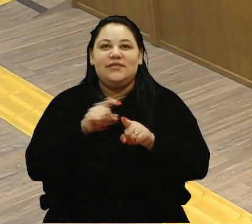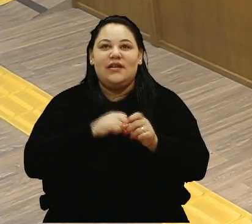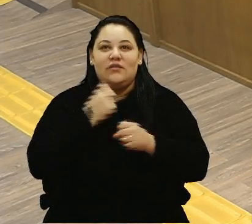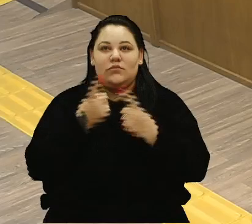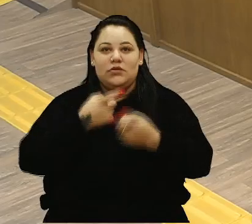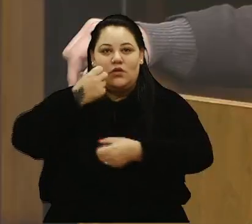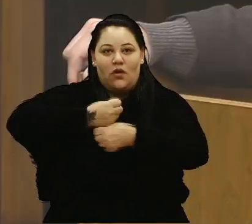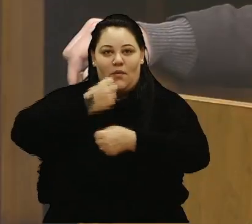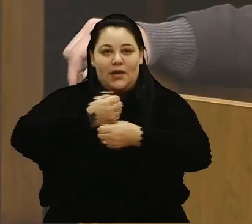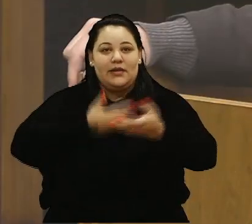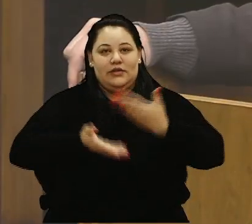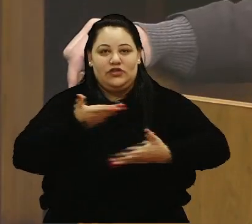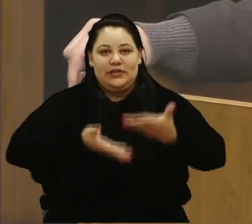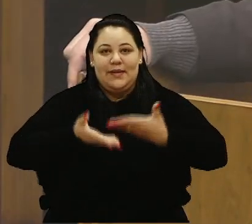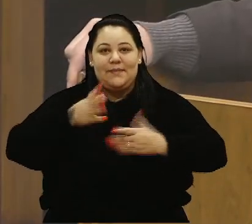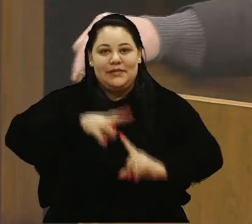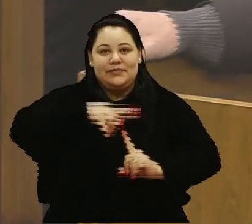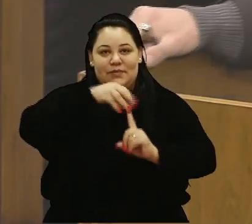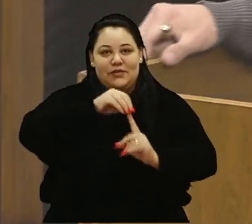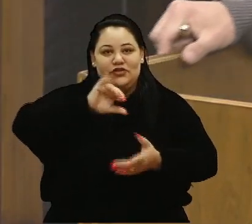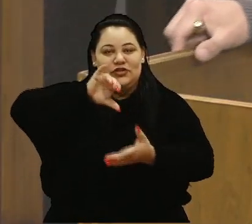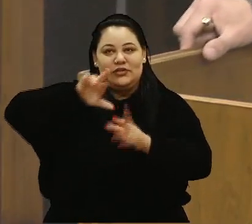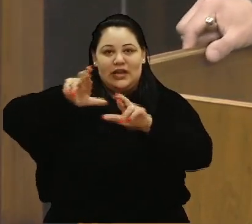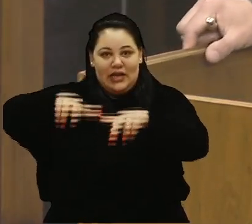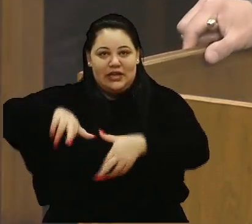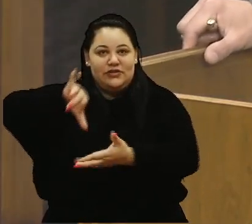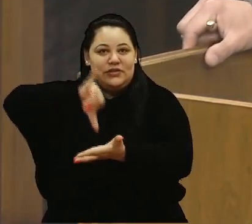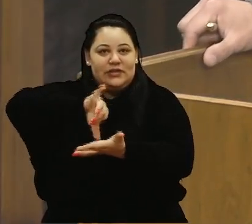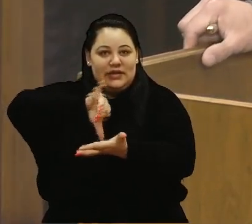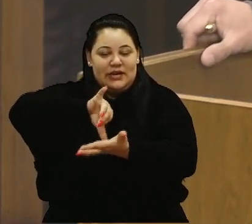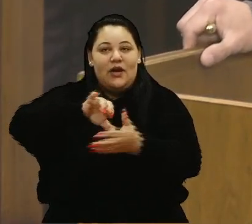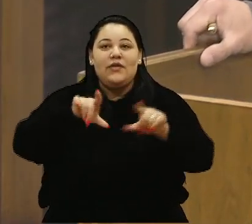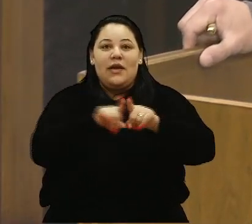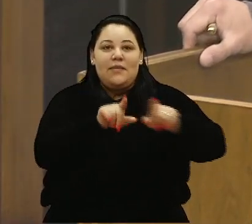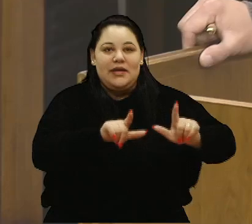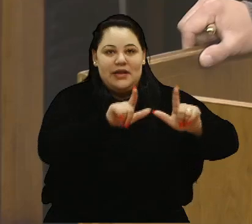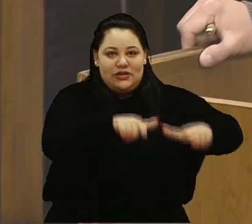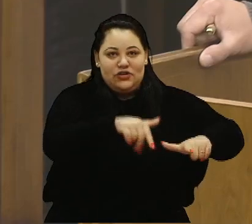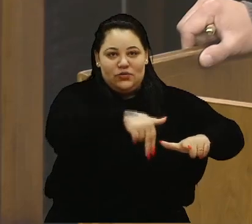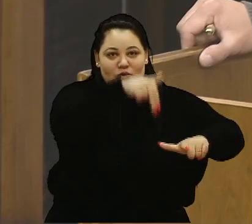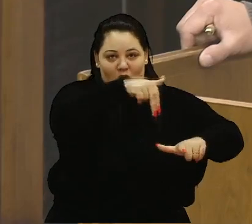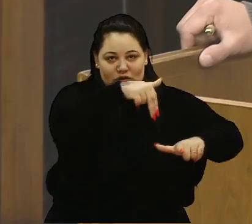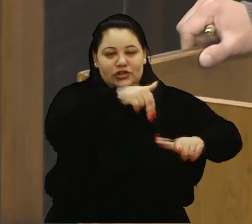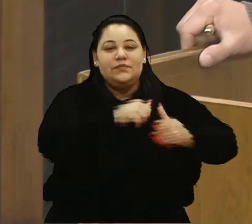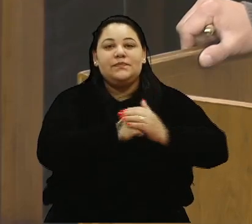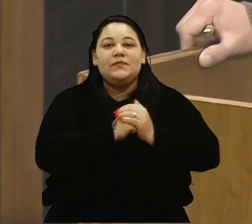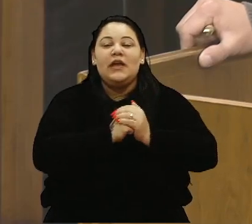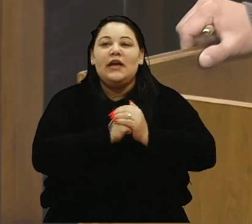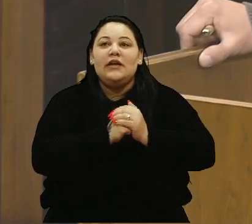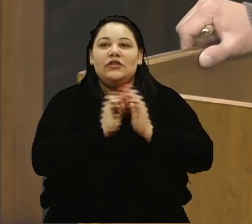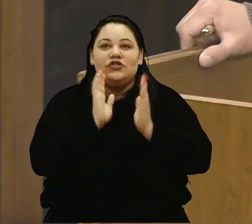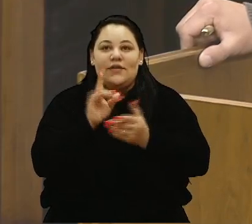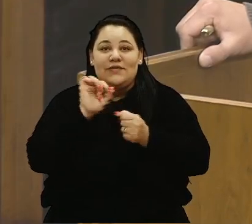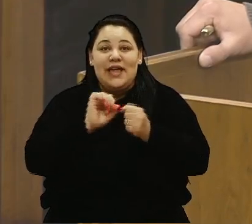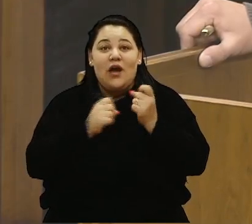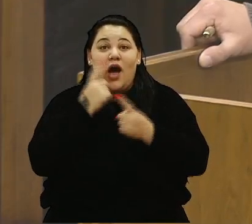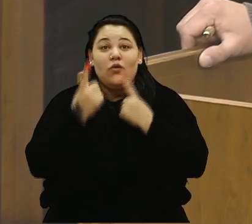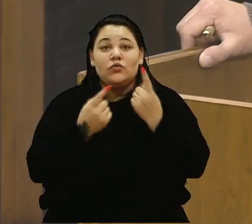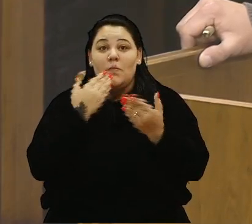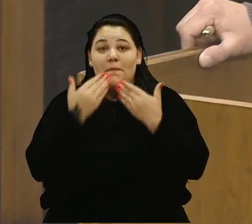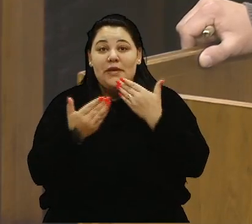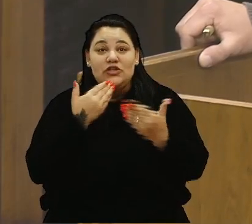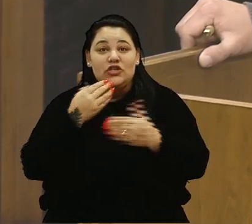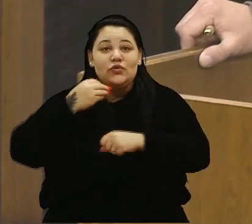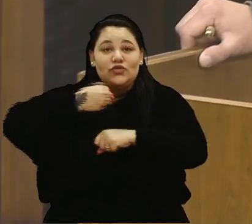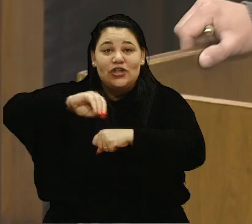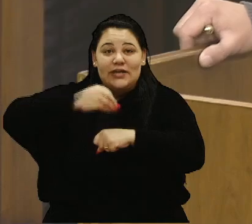atendidas, principalmente na região central e região zona norte, onde foram reivindicações,